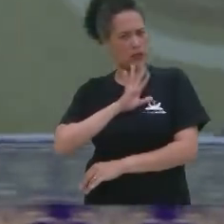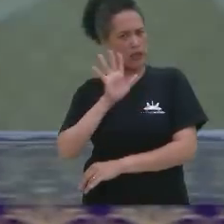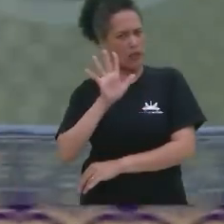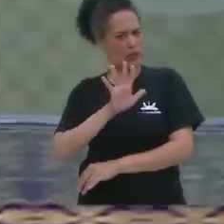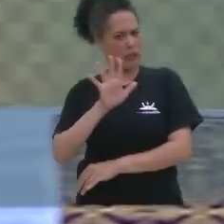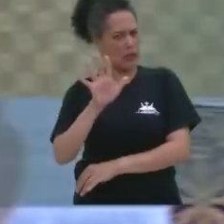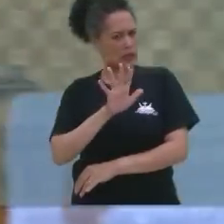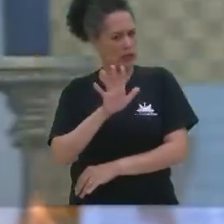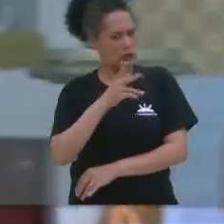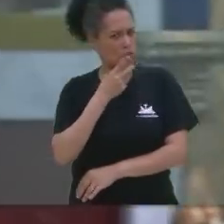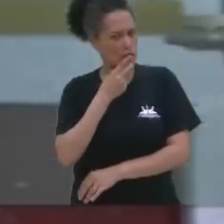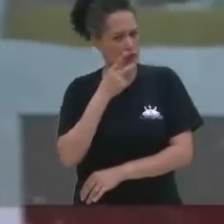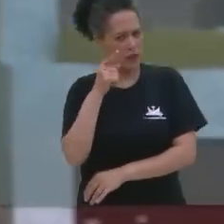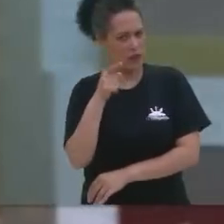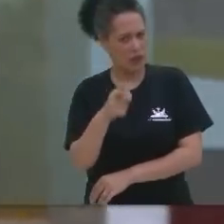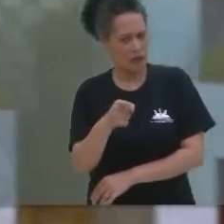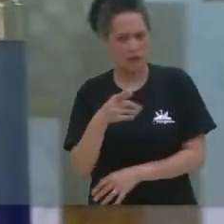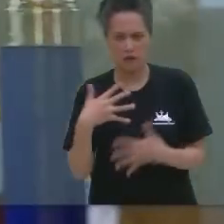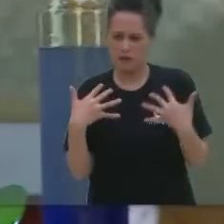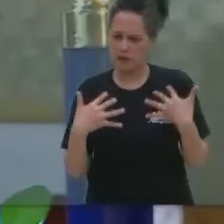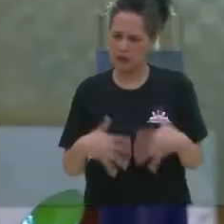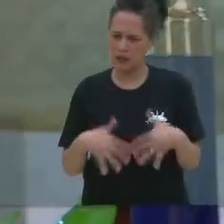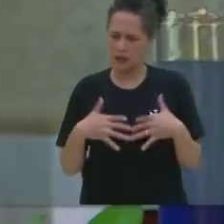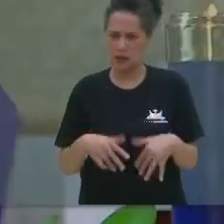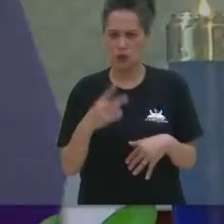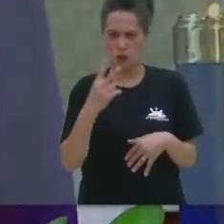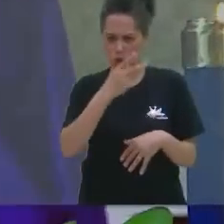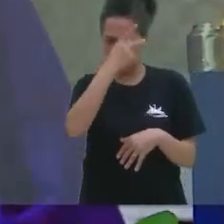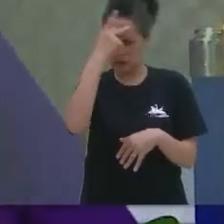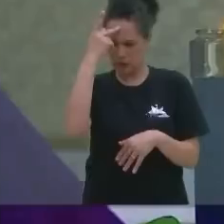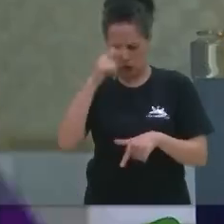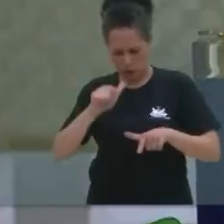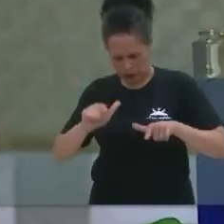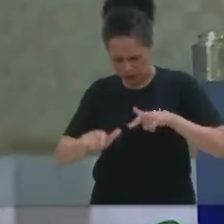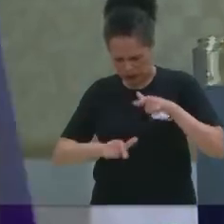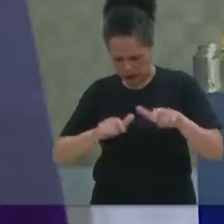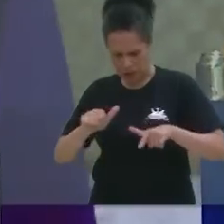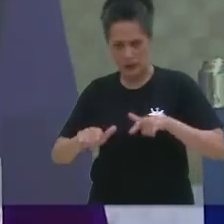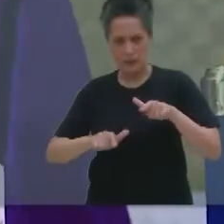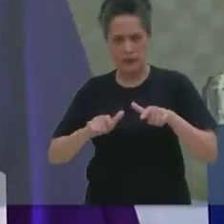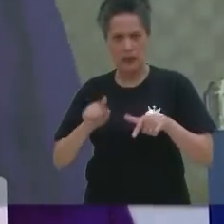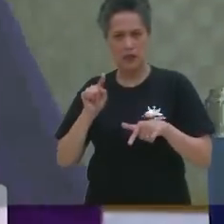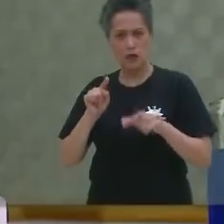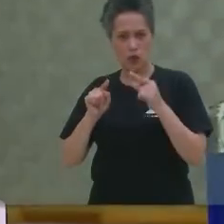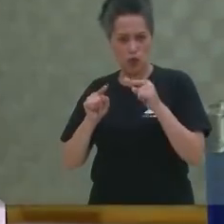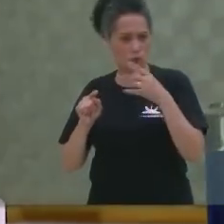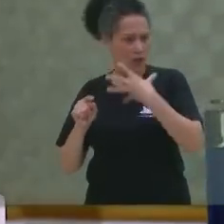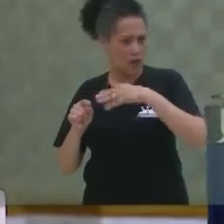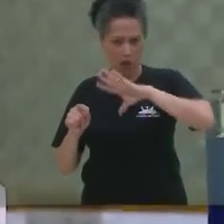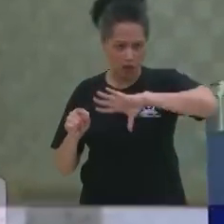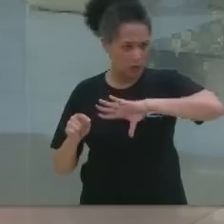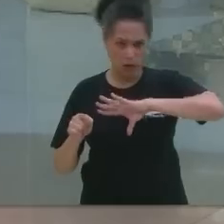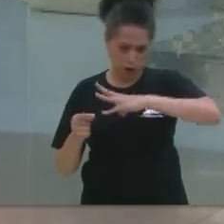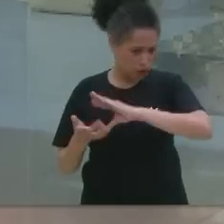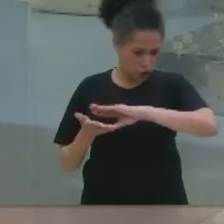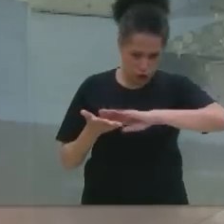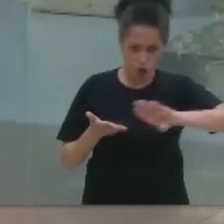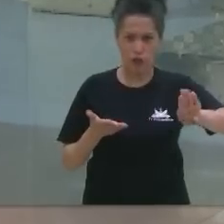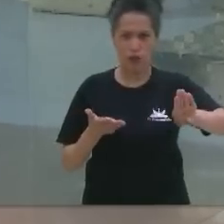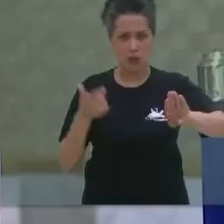vai ser assim? Duas pessoas moendo, duas pessoas trabalhando, uma será tirada, outra será